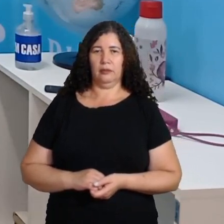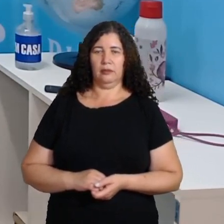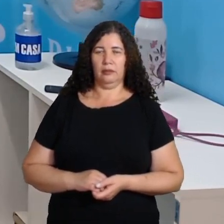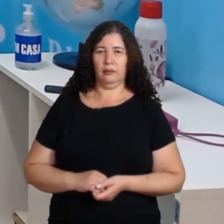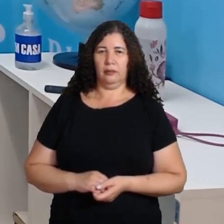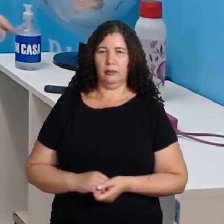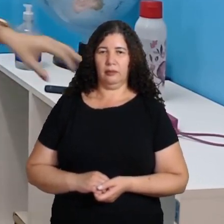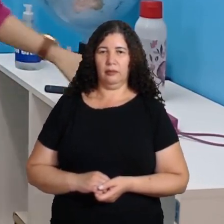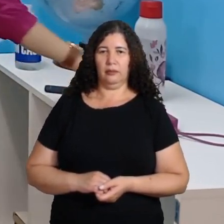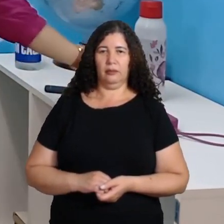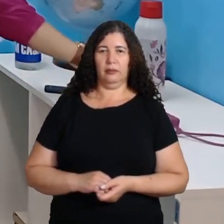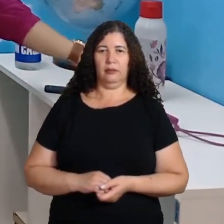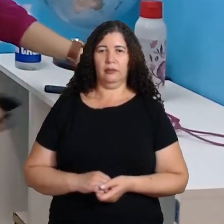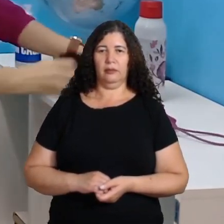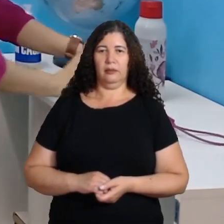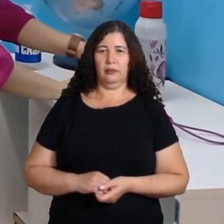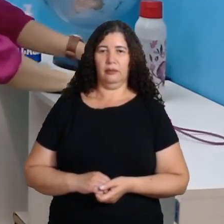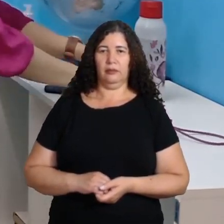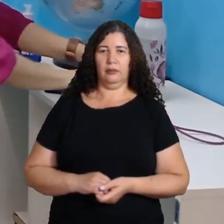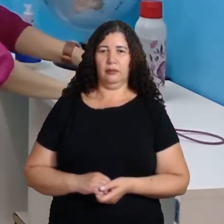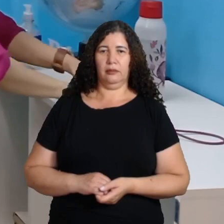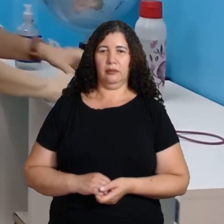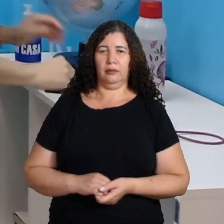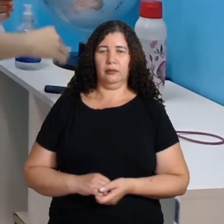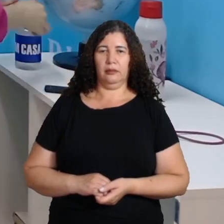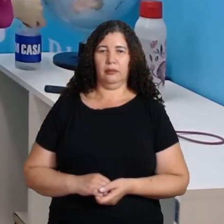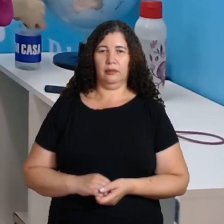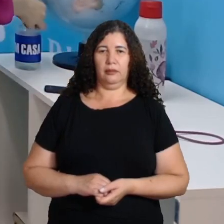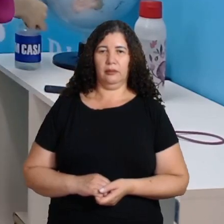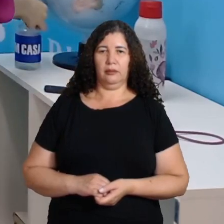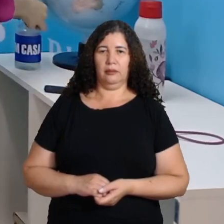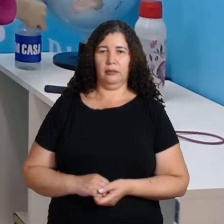Retirando a máscara, guardando-a,